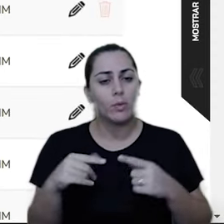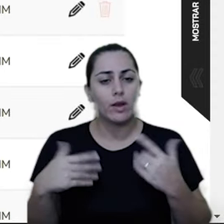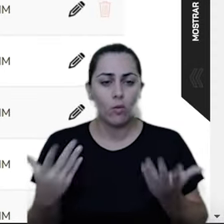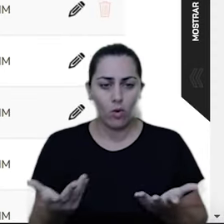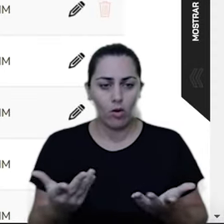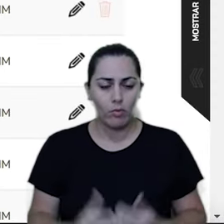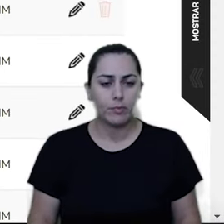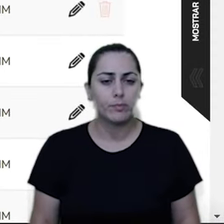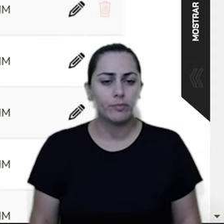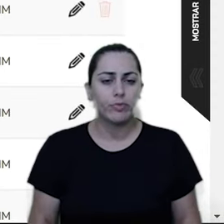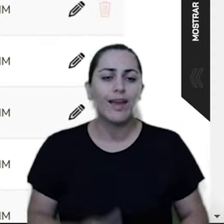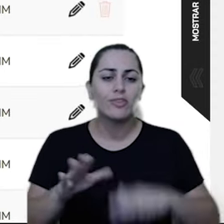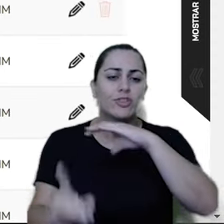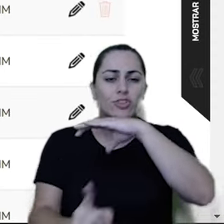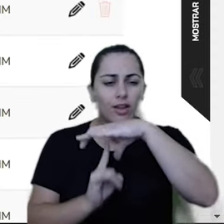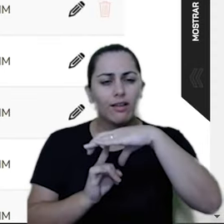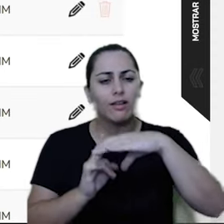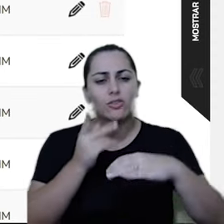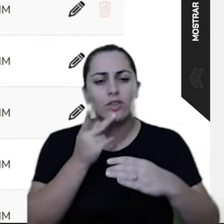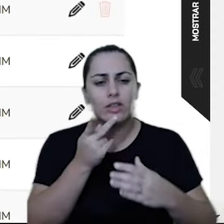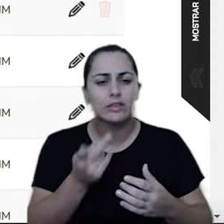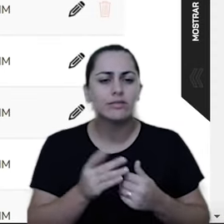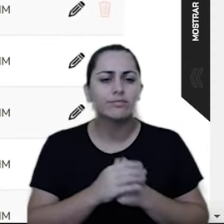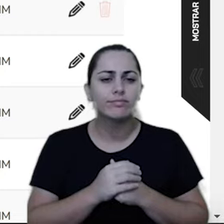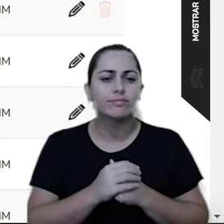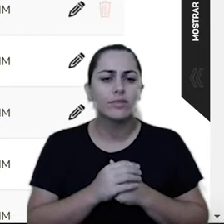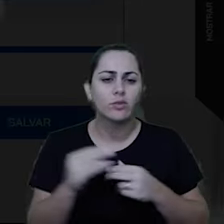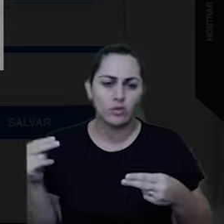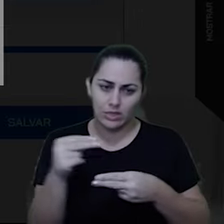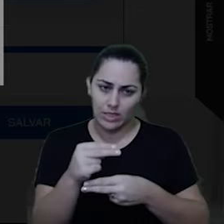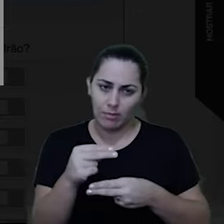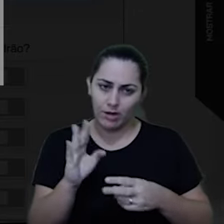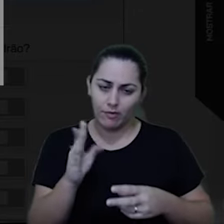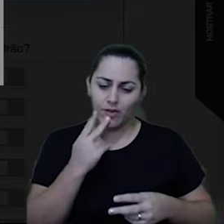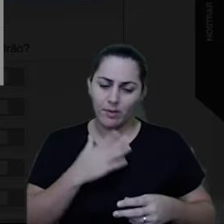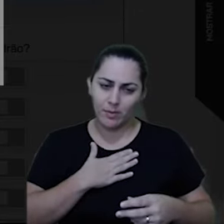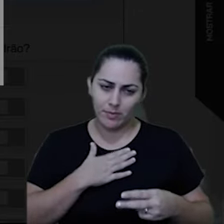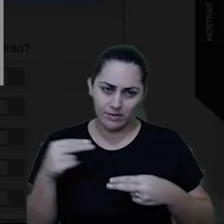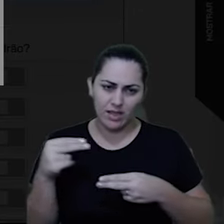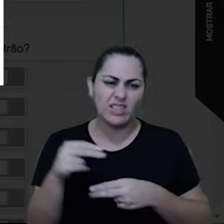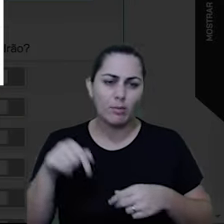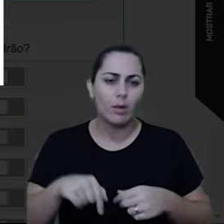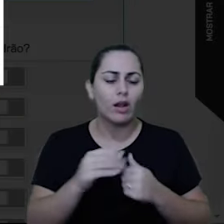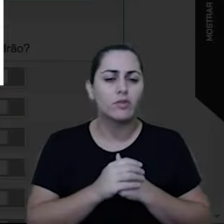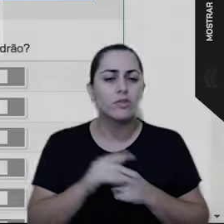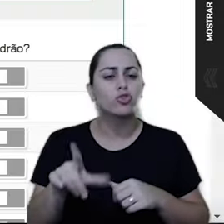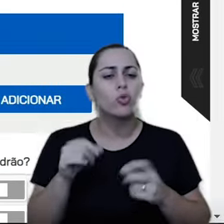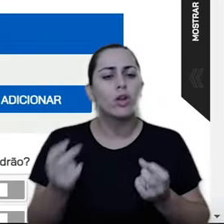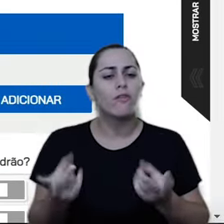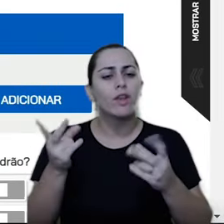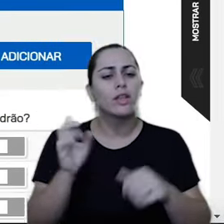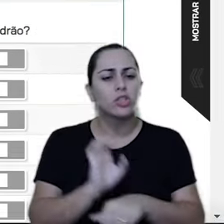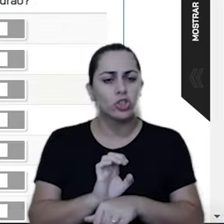ele aparecer depois muito cliente chega lá e fala assim pcar sebrai né não é nem Oscar eu vou aqui ó tô selecionando venda